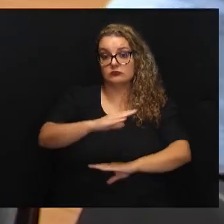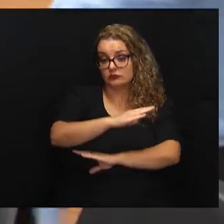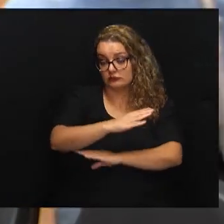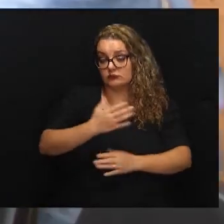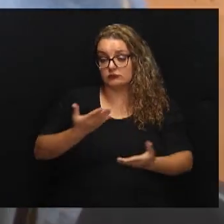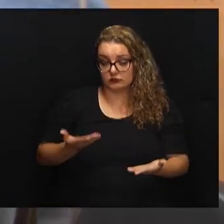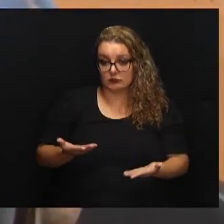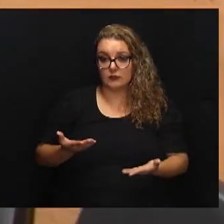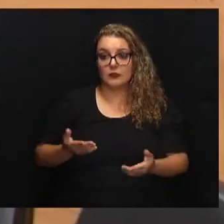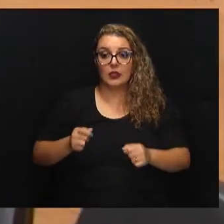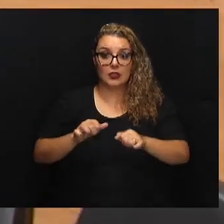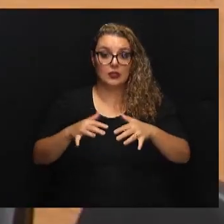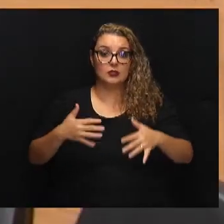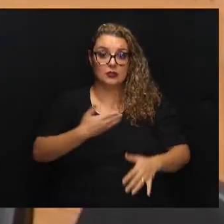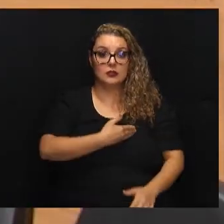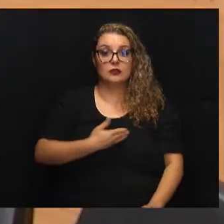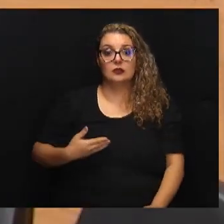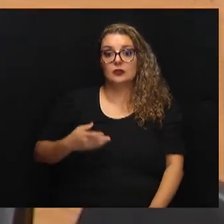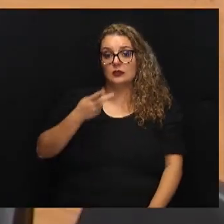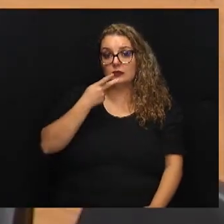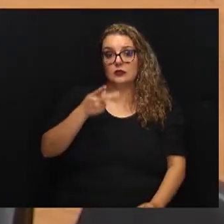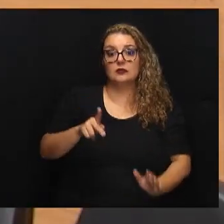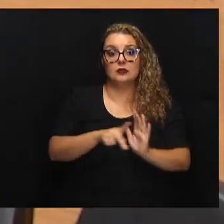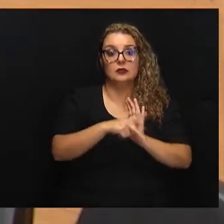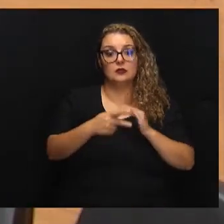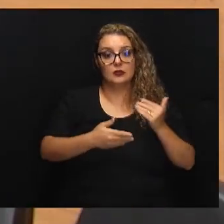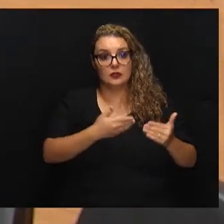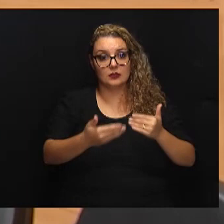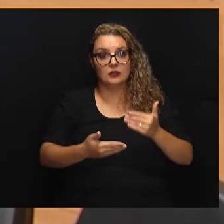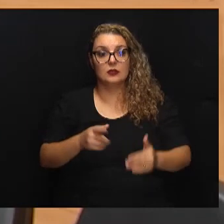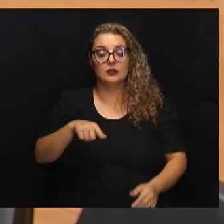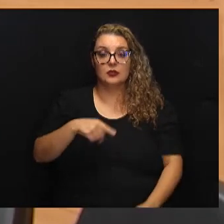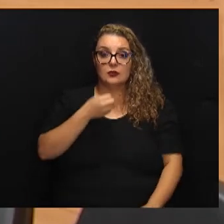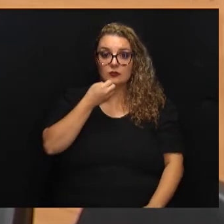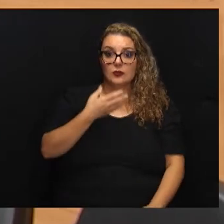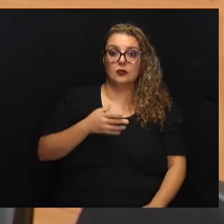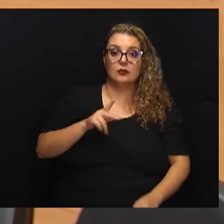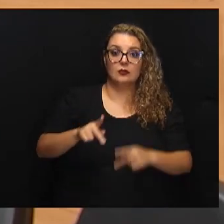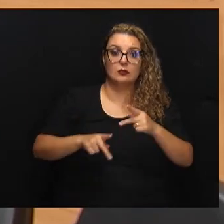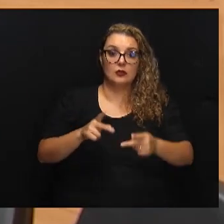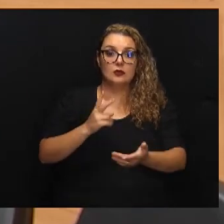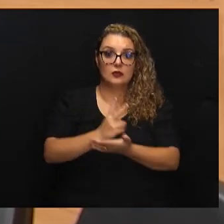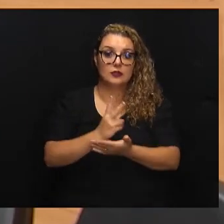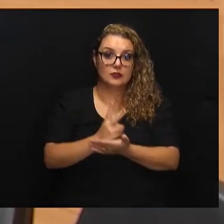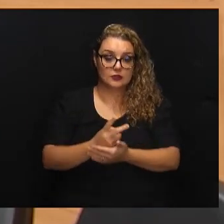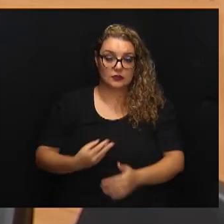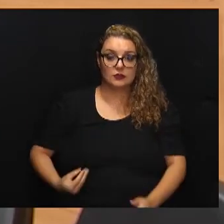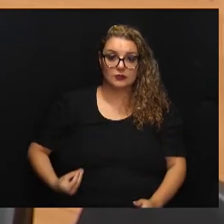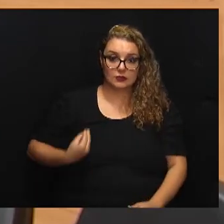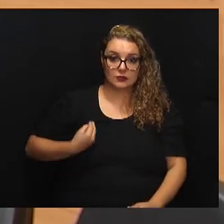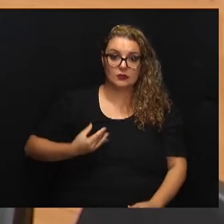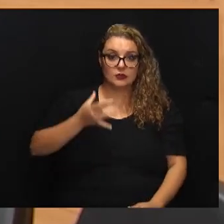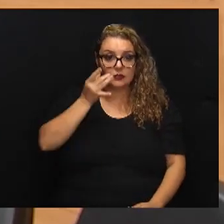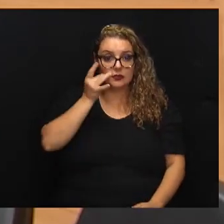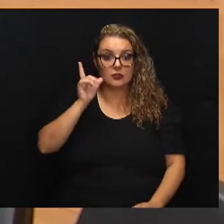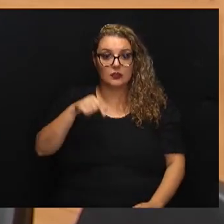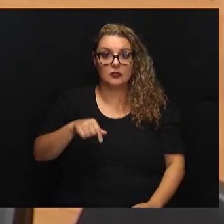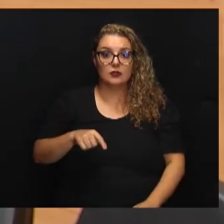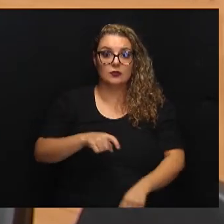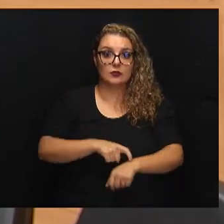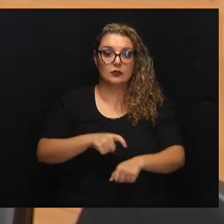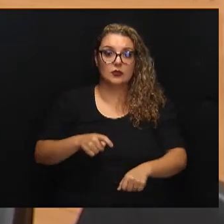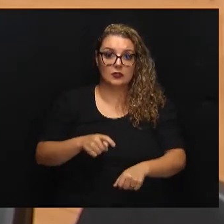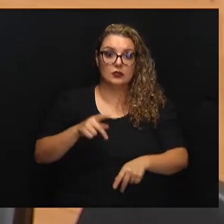audiências públicas a gente fala que ela faz parte, né? E é bom a população, ela está sempre presente, é uma hora que a população, ela